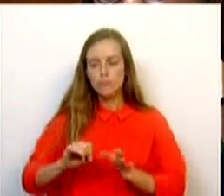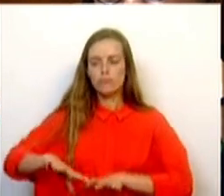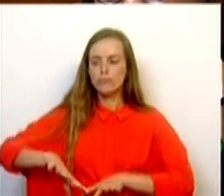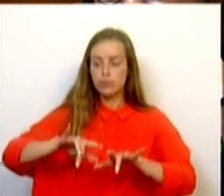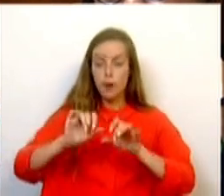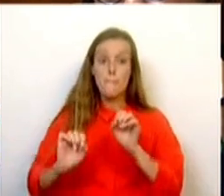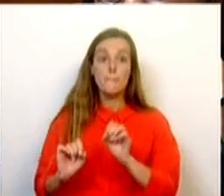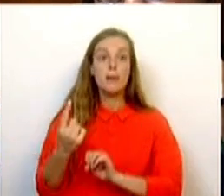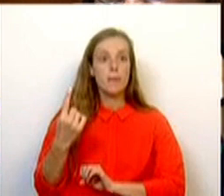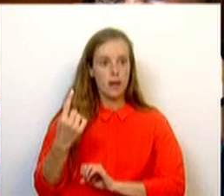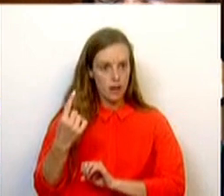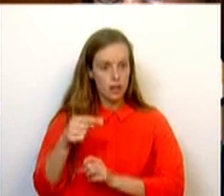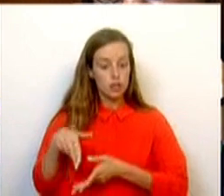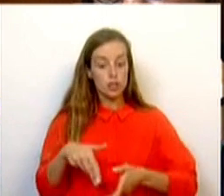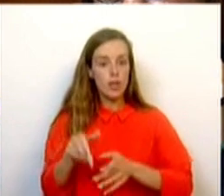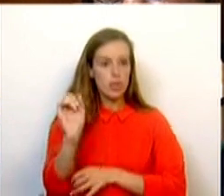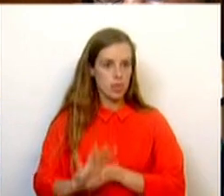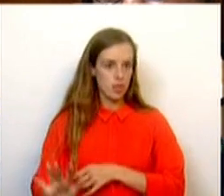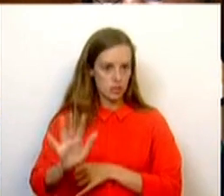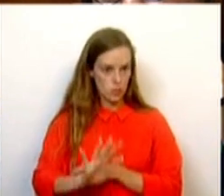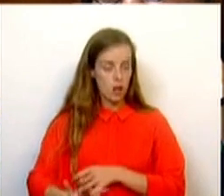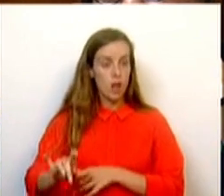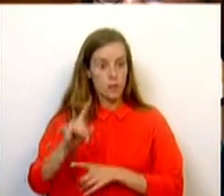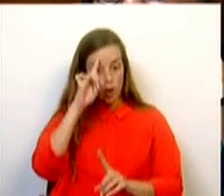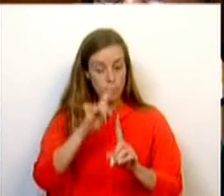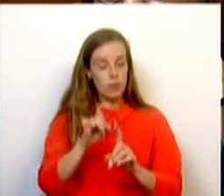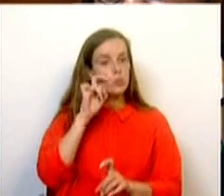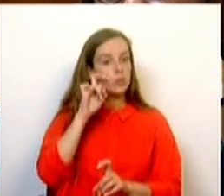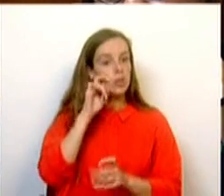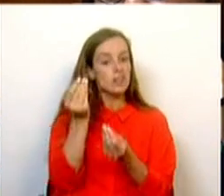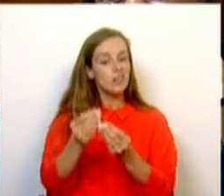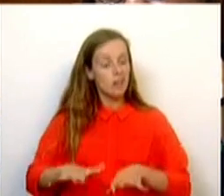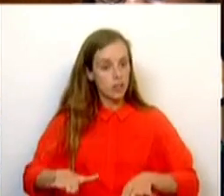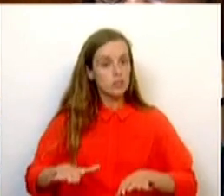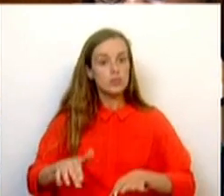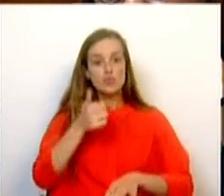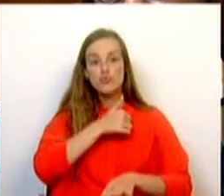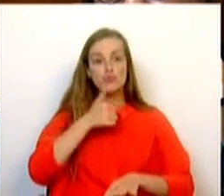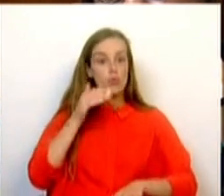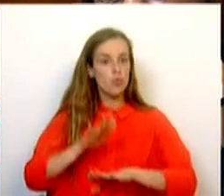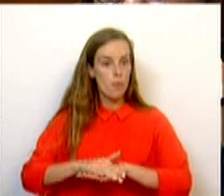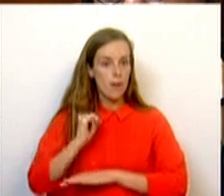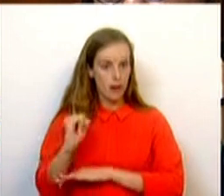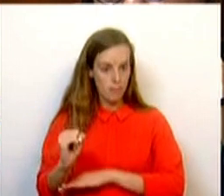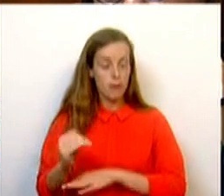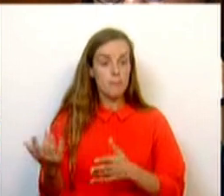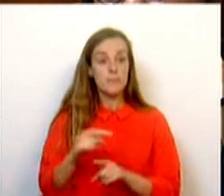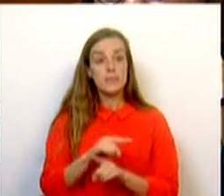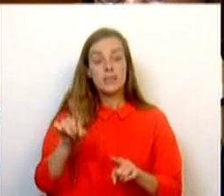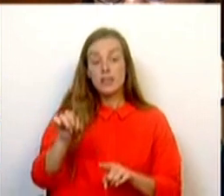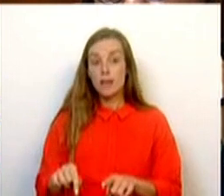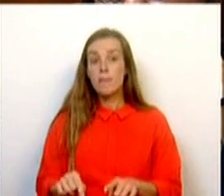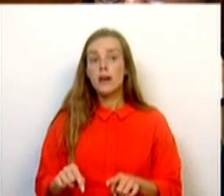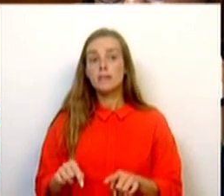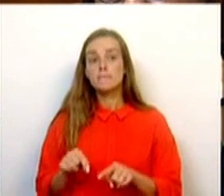primeira, sublinho, a primeira Estratégia Nacional de Proteção para as Vítimas de Crime. Nesta primeira Estratégia Nacional de Proteção para as Vítimas de